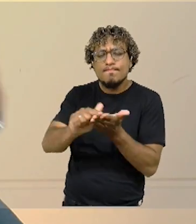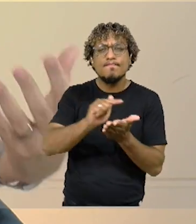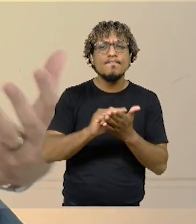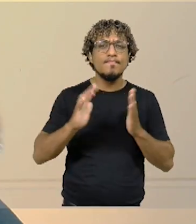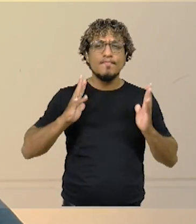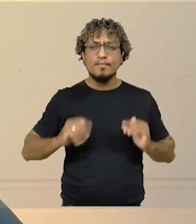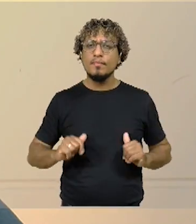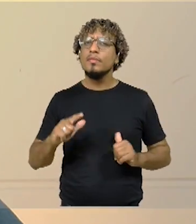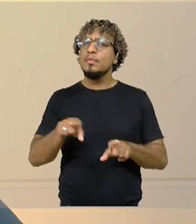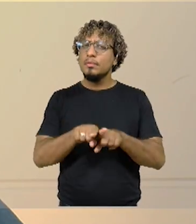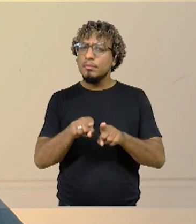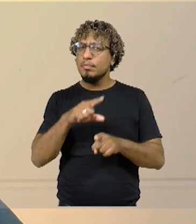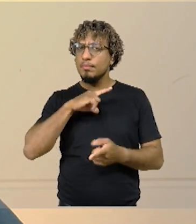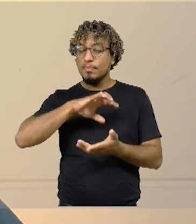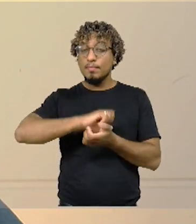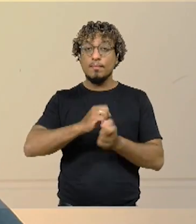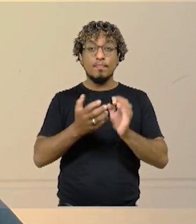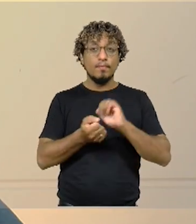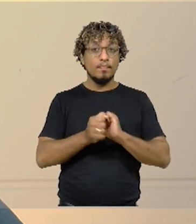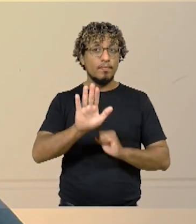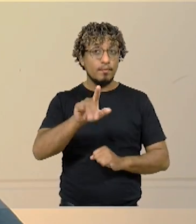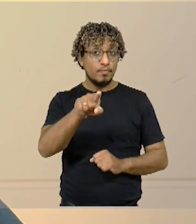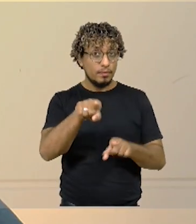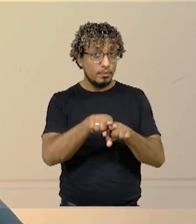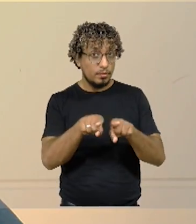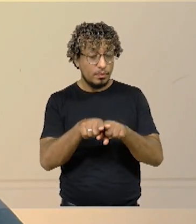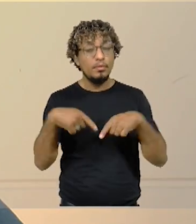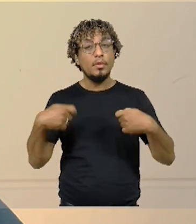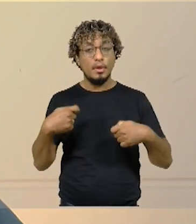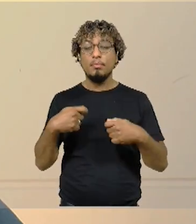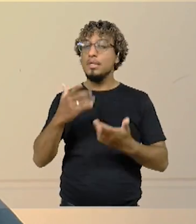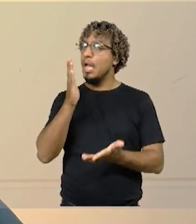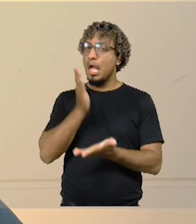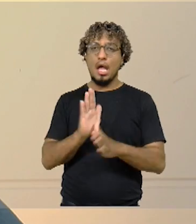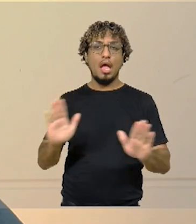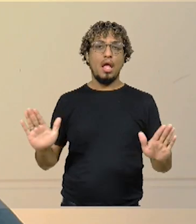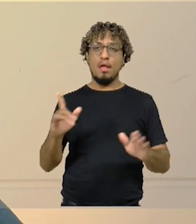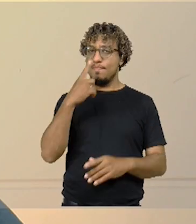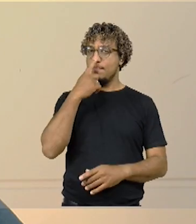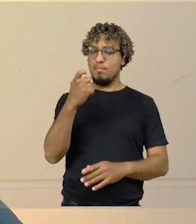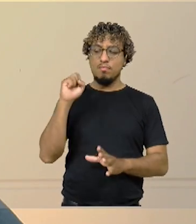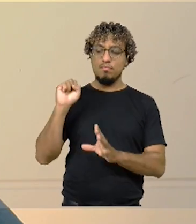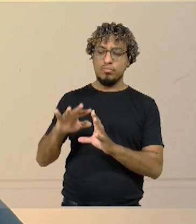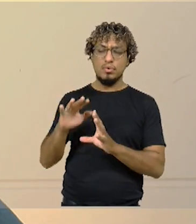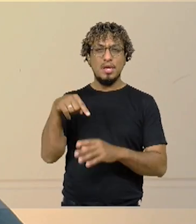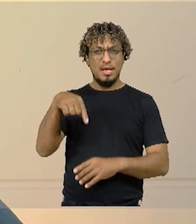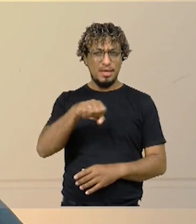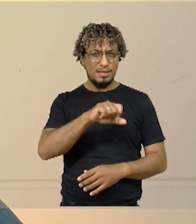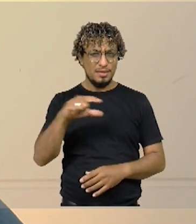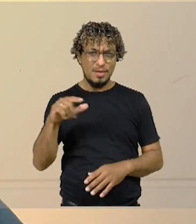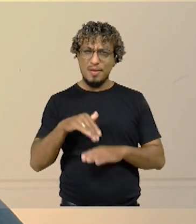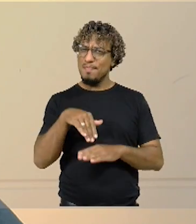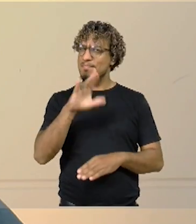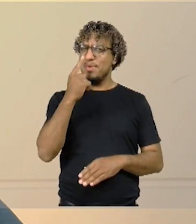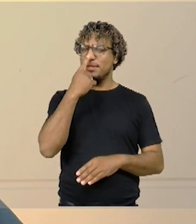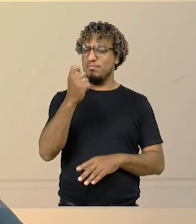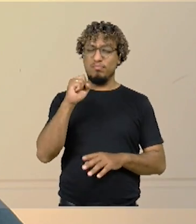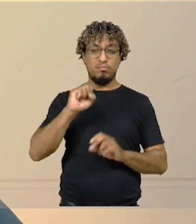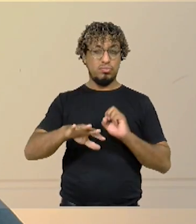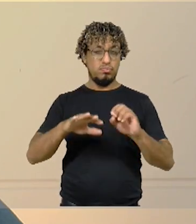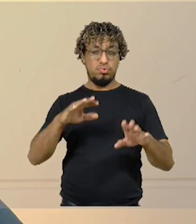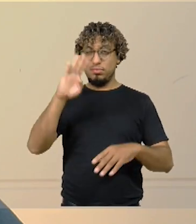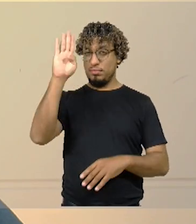nossa cidade, não um plano diretor para um setor empresarial que quer cada vez mais crescer em nossa cidade, e a gente está nessas condições